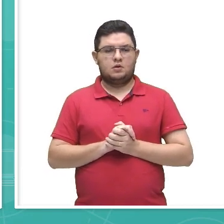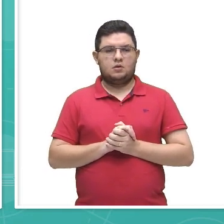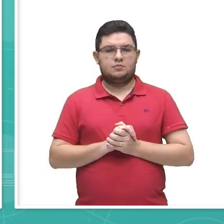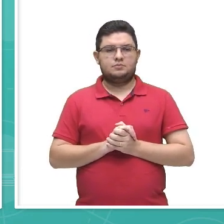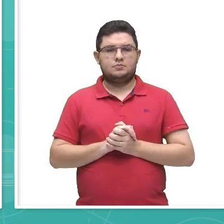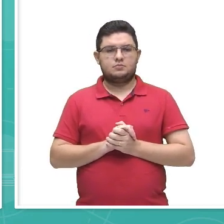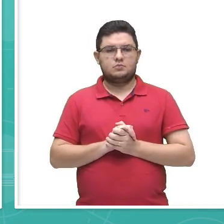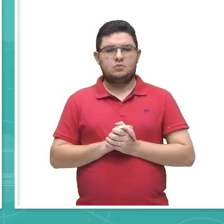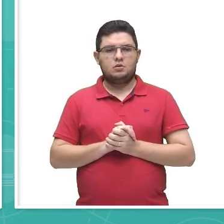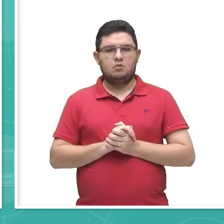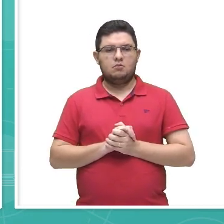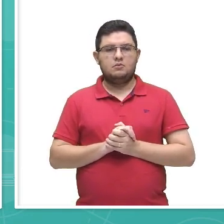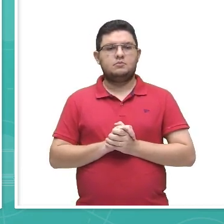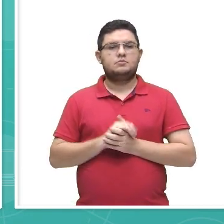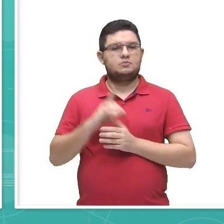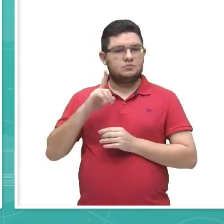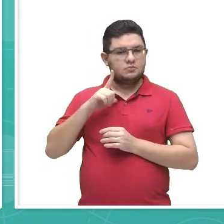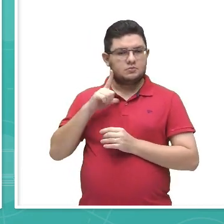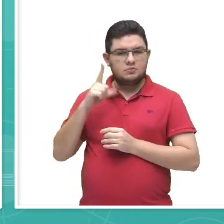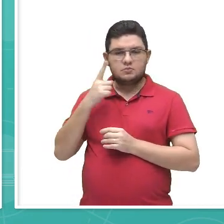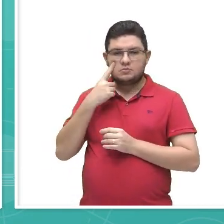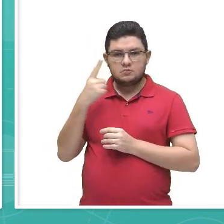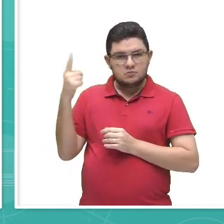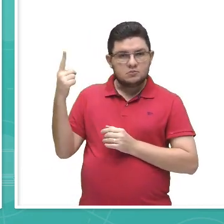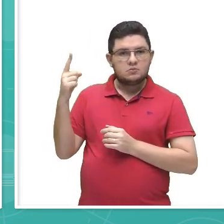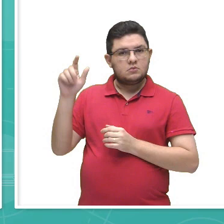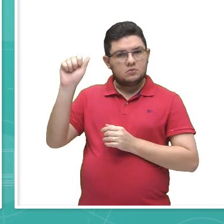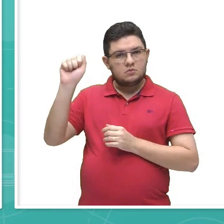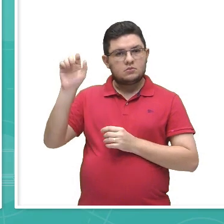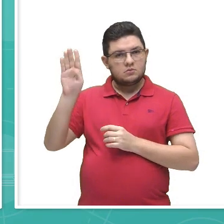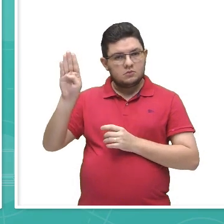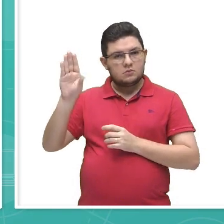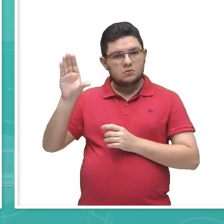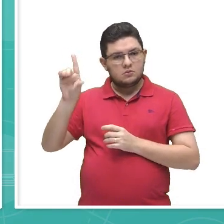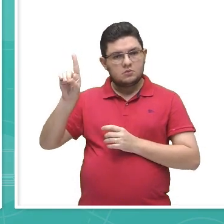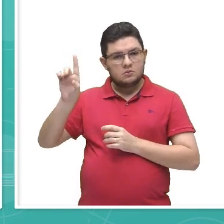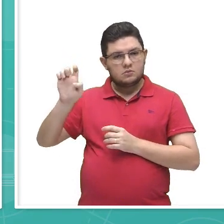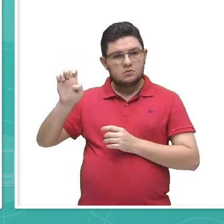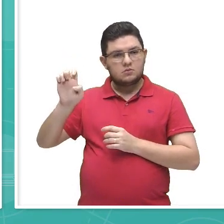Então, aqui nós temos as opções, não é? E a resposta ficou, vamos lá.